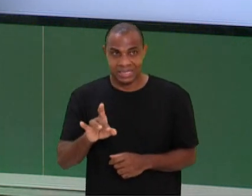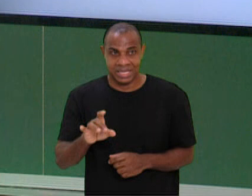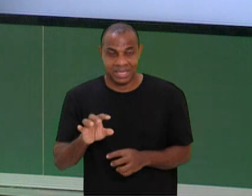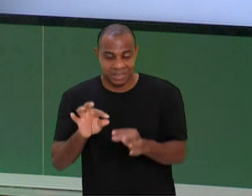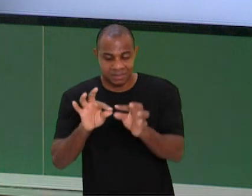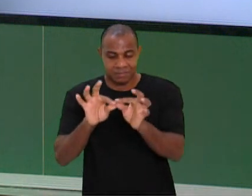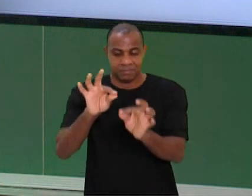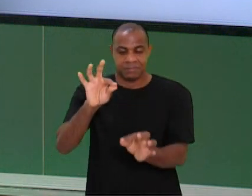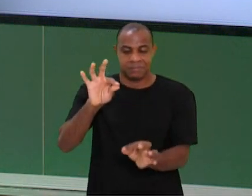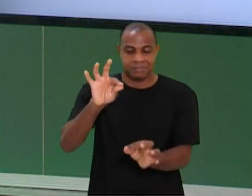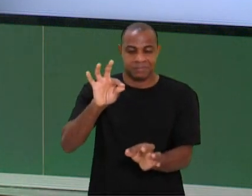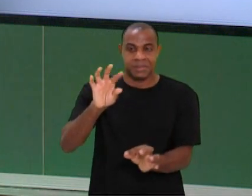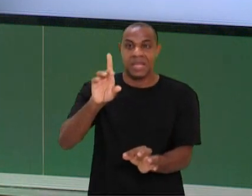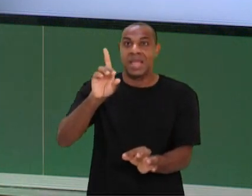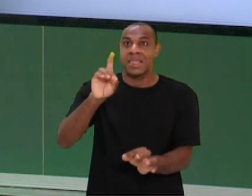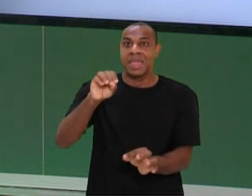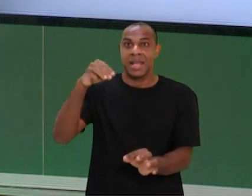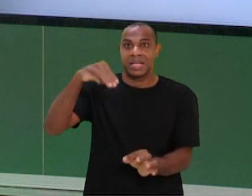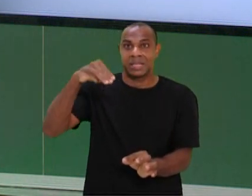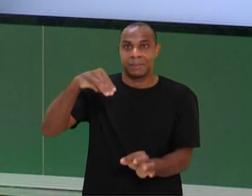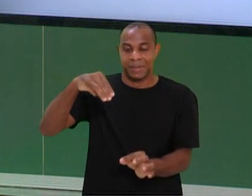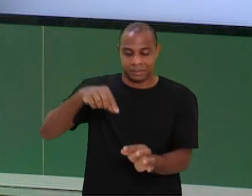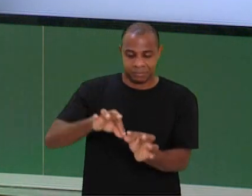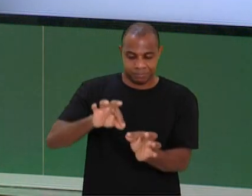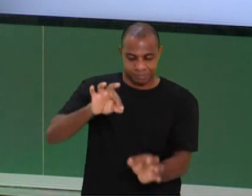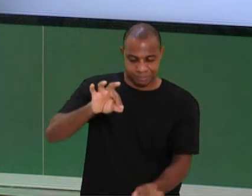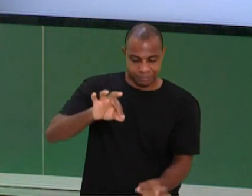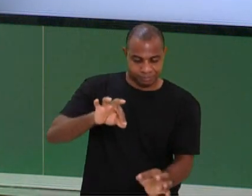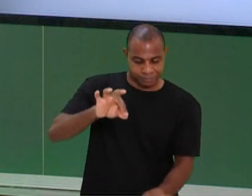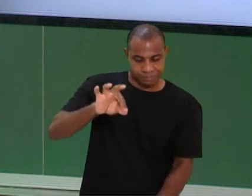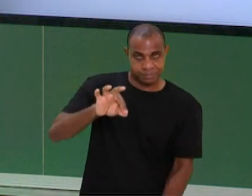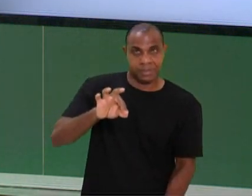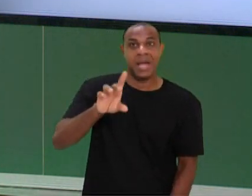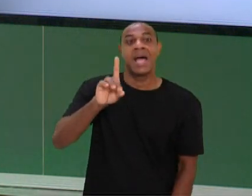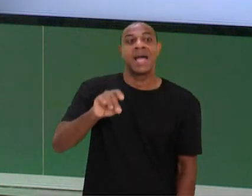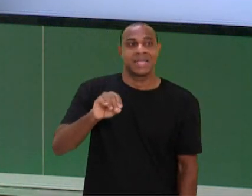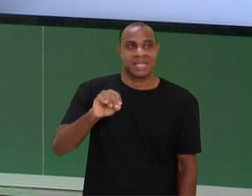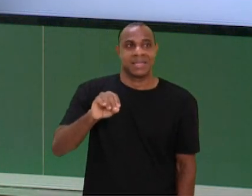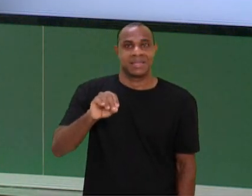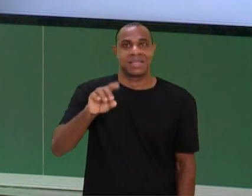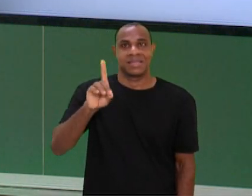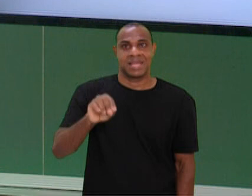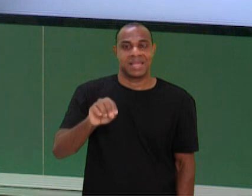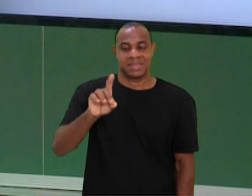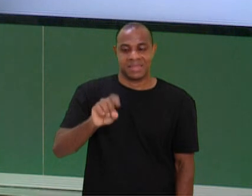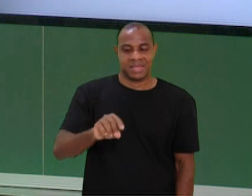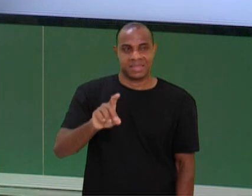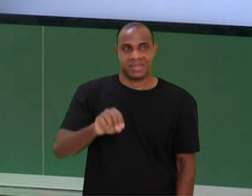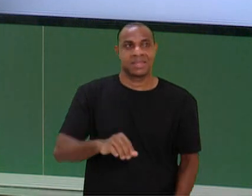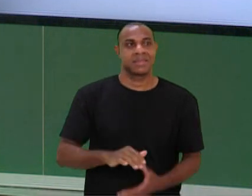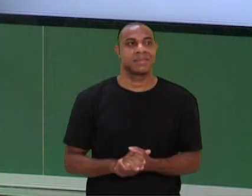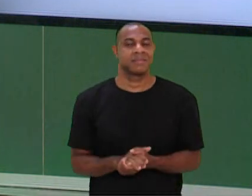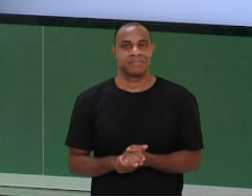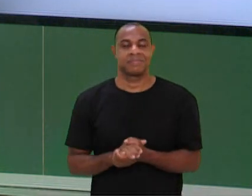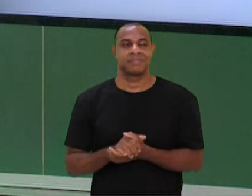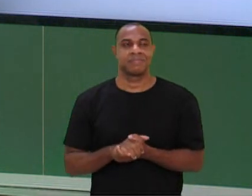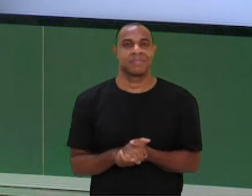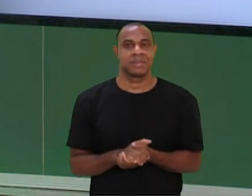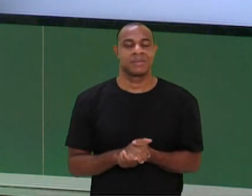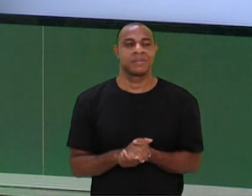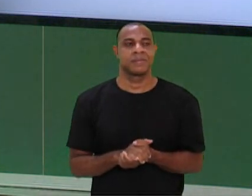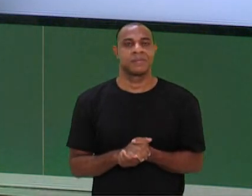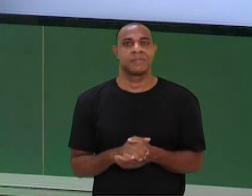1 atmosfera, certo? Então, como aumentou 5, aumentou meia atmosfera, que é a mesma coisa que 0,5 vezes 10 na quinta pascal,